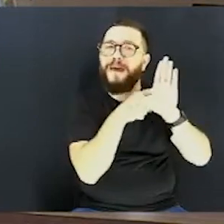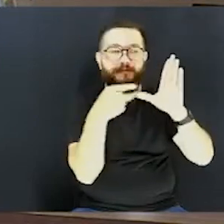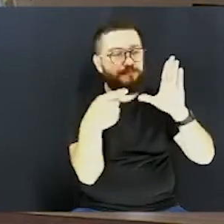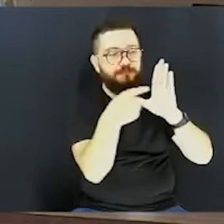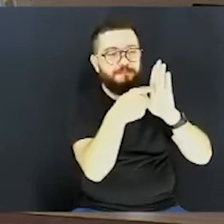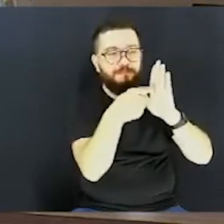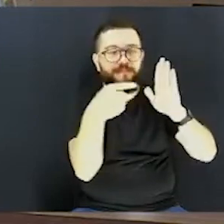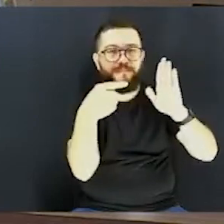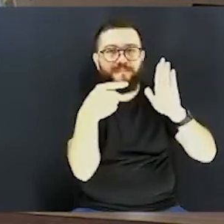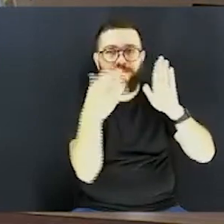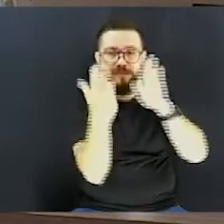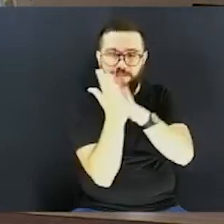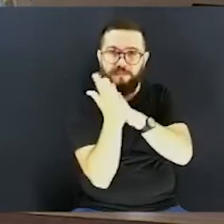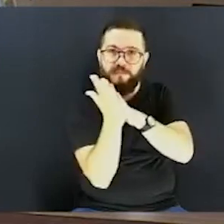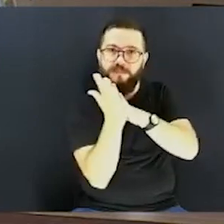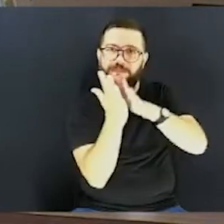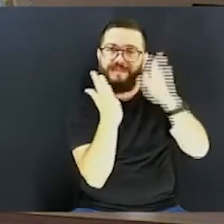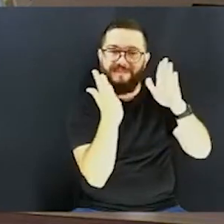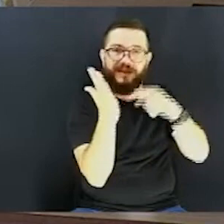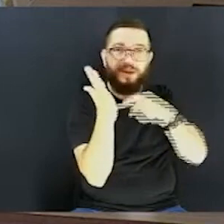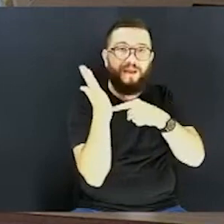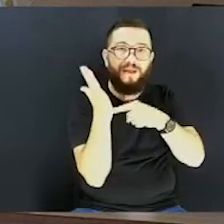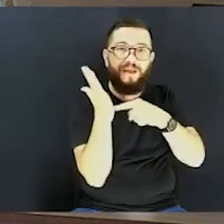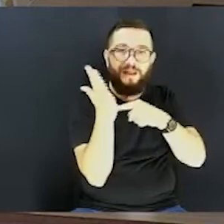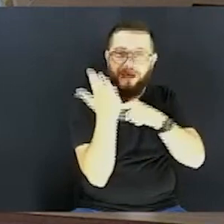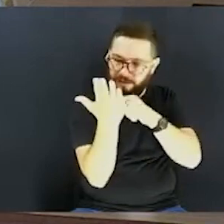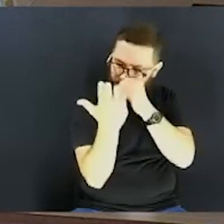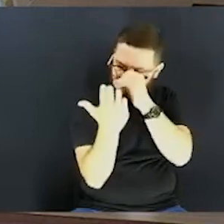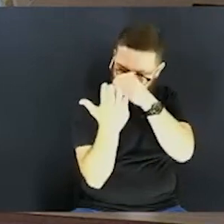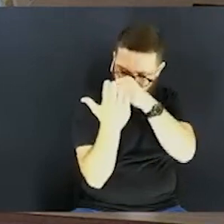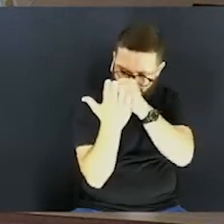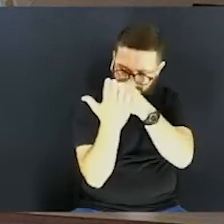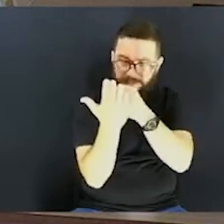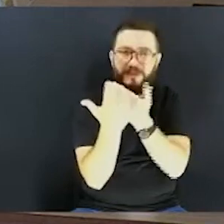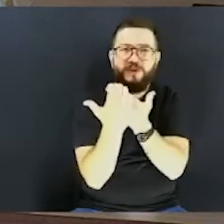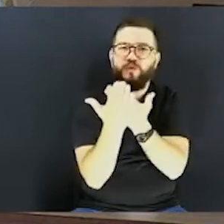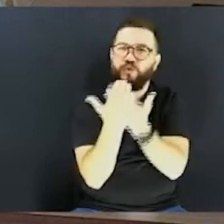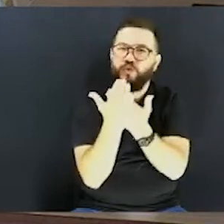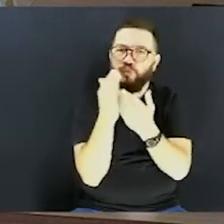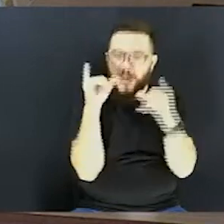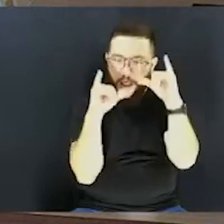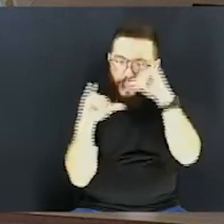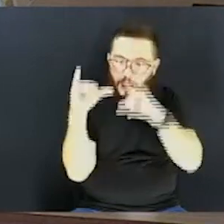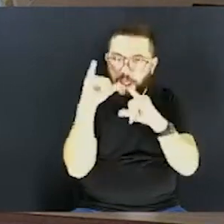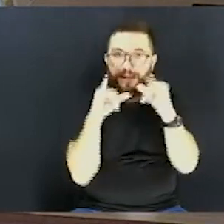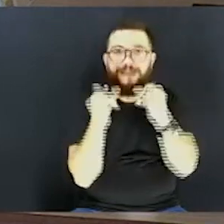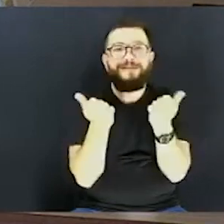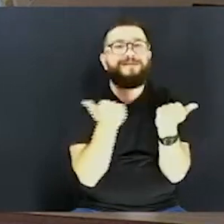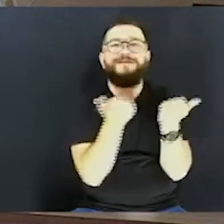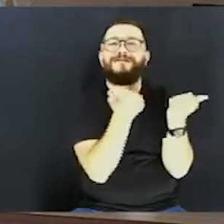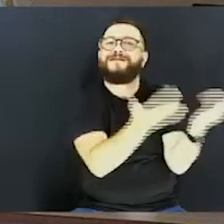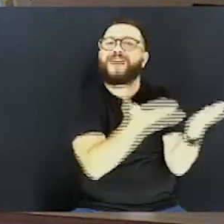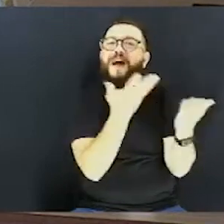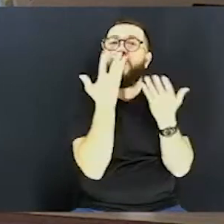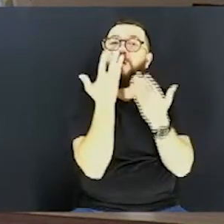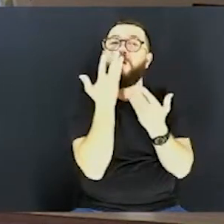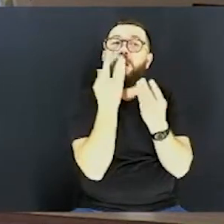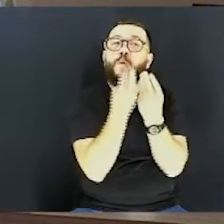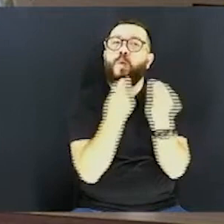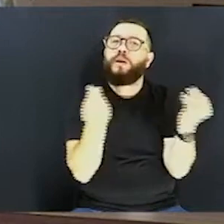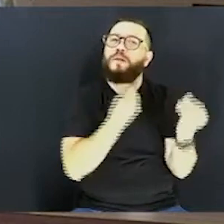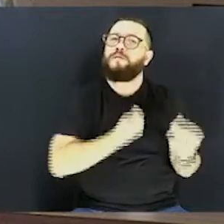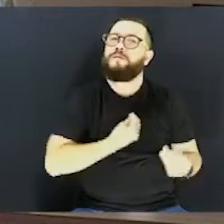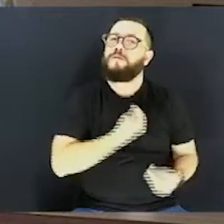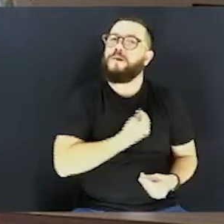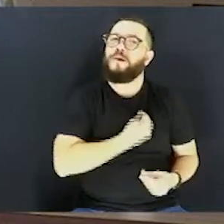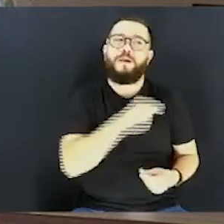está garantindo que essa criança vai ter o tratamento adequado, a gente está garantindo que essa criança vai ter qualidade de vida, e em muitos casos a gente está garantindo que essa